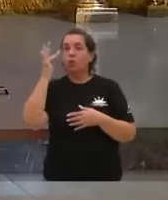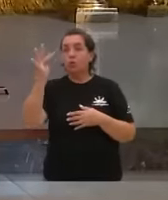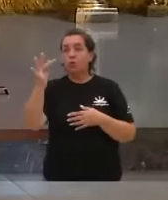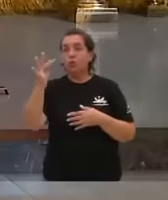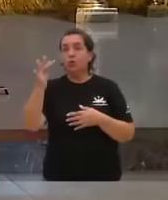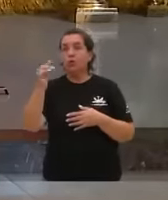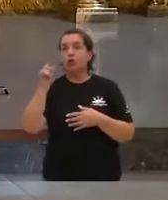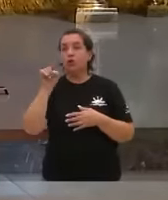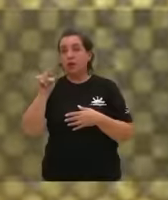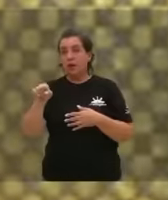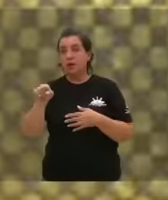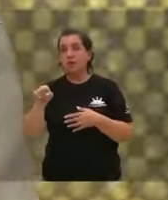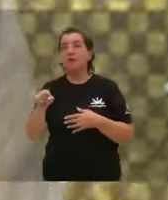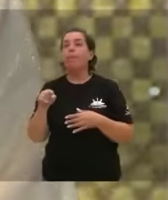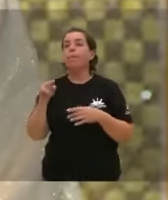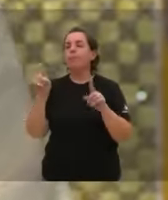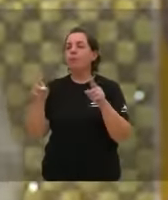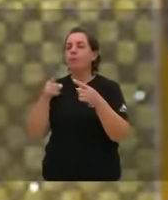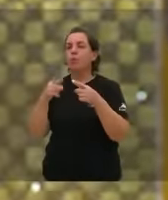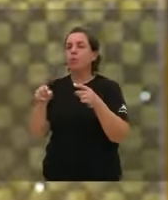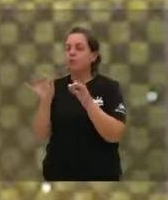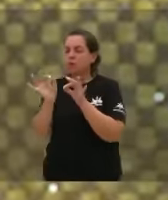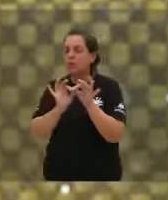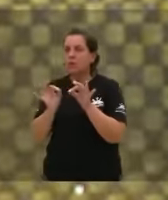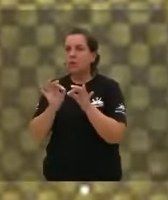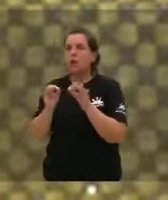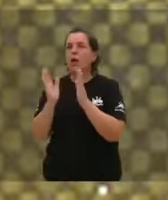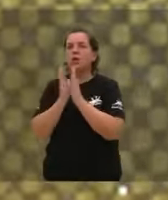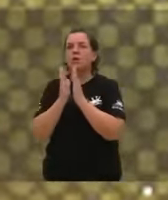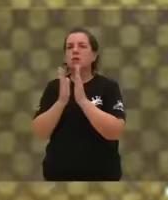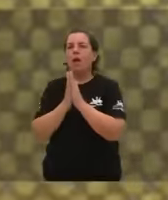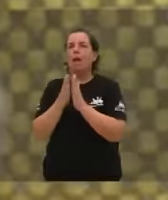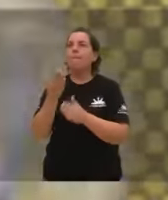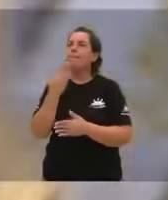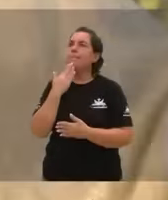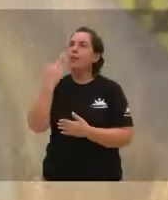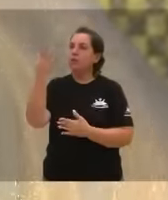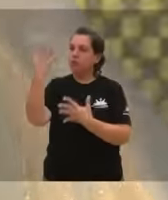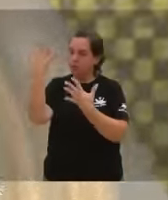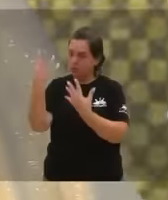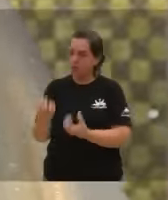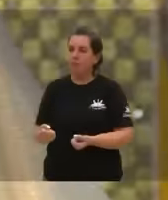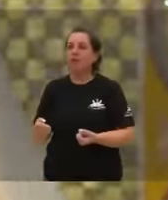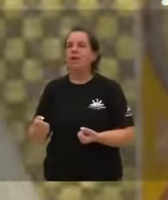música nesse estribilho que eu sempre rezo: pedi e